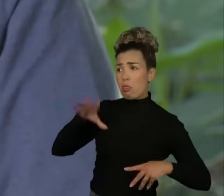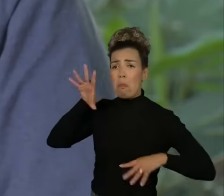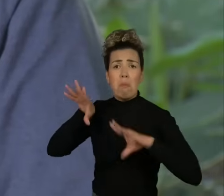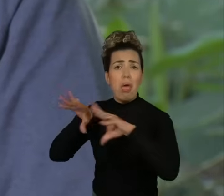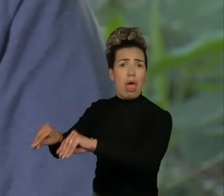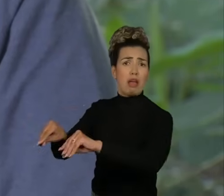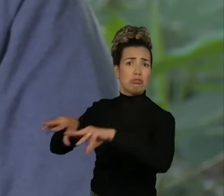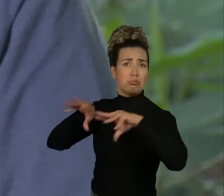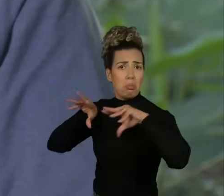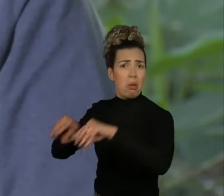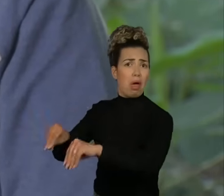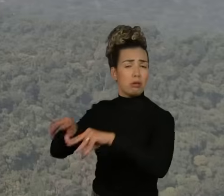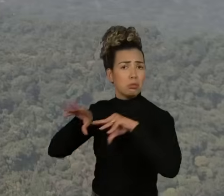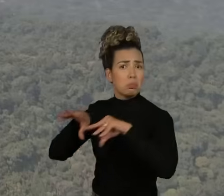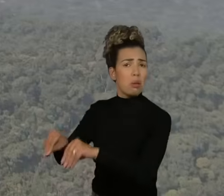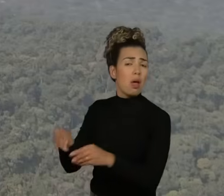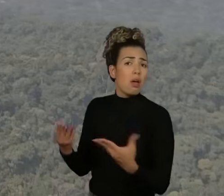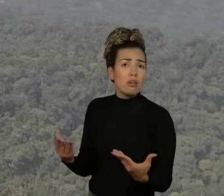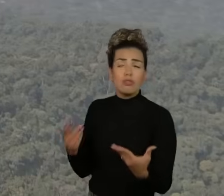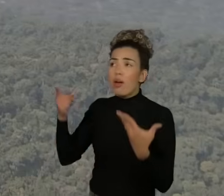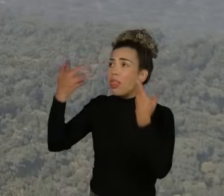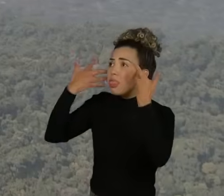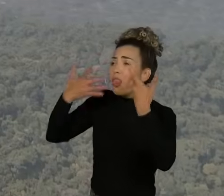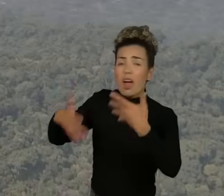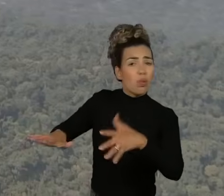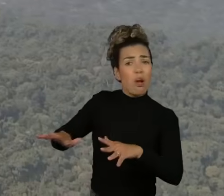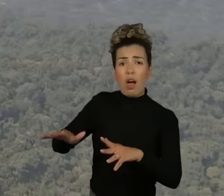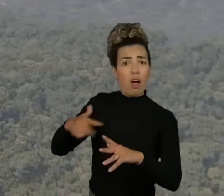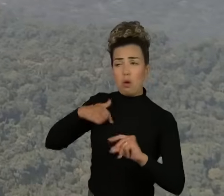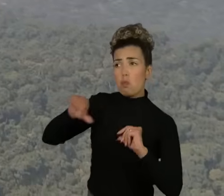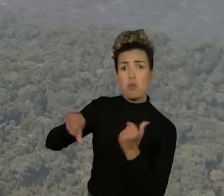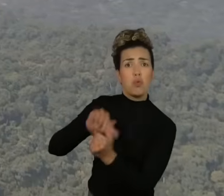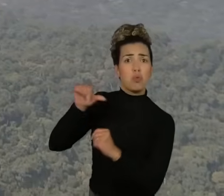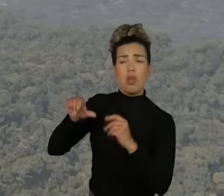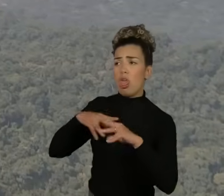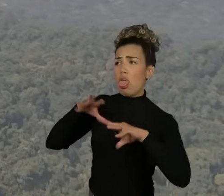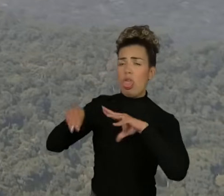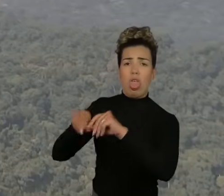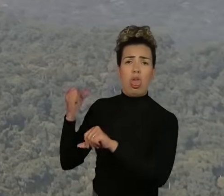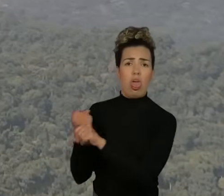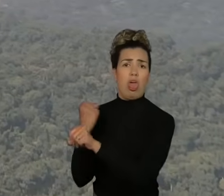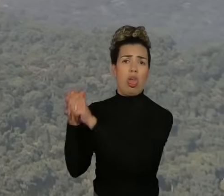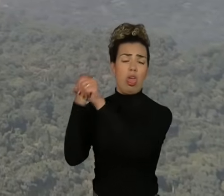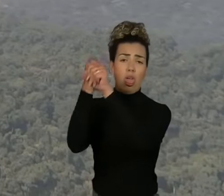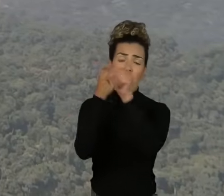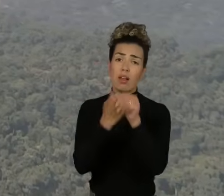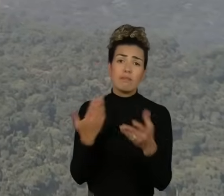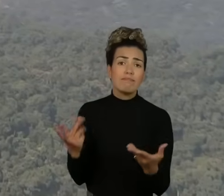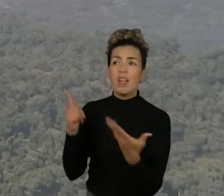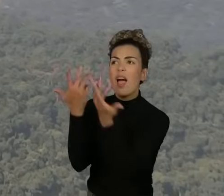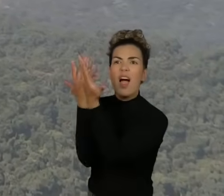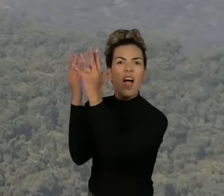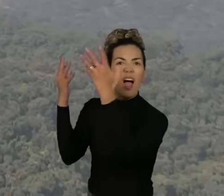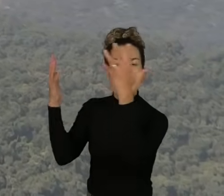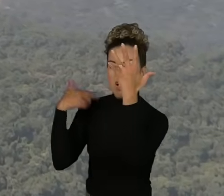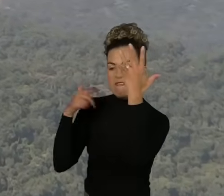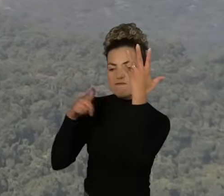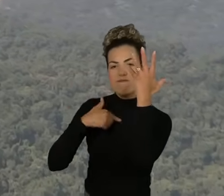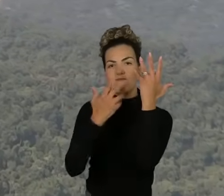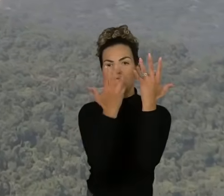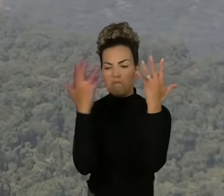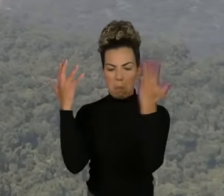de vegetação nativa, ou seja, nós estamos aproximando as construções de áreas de reserva ou de áreas